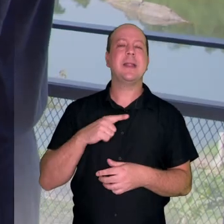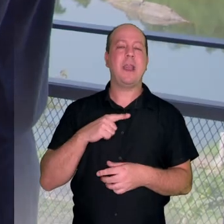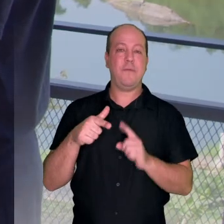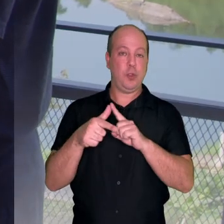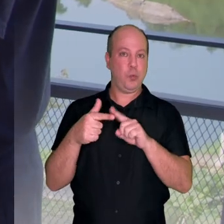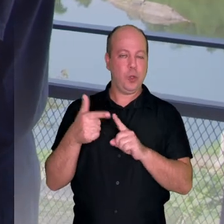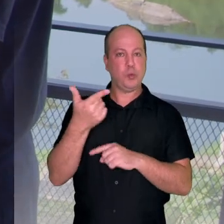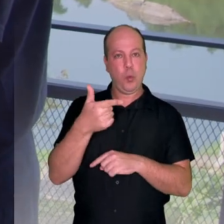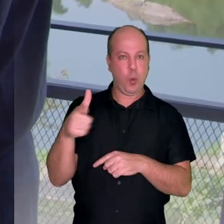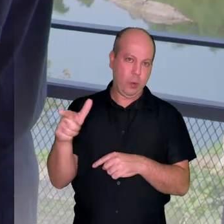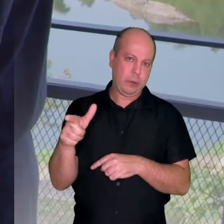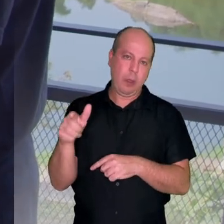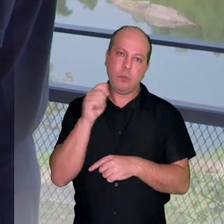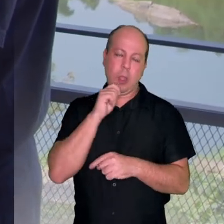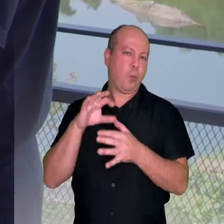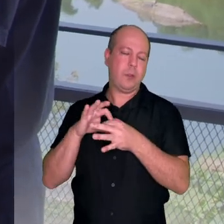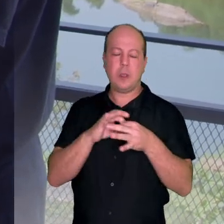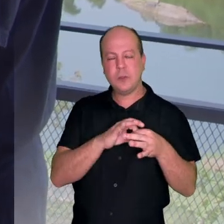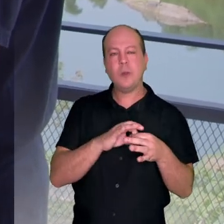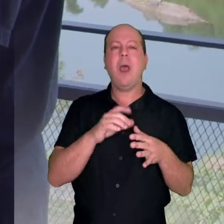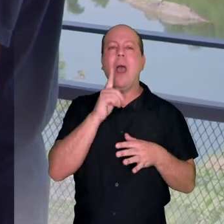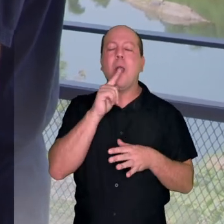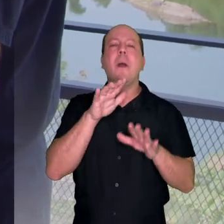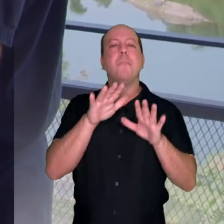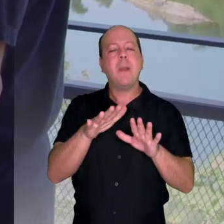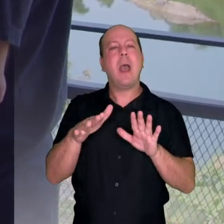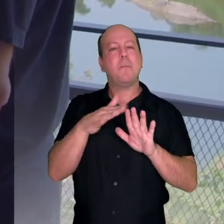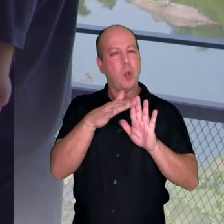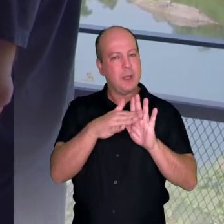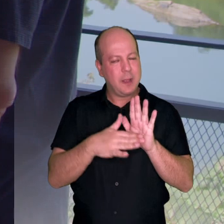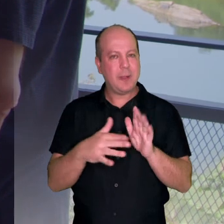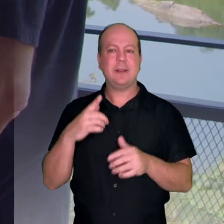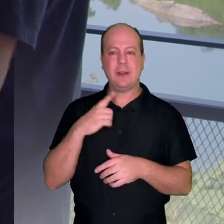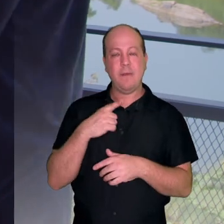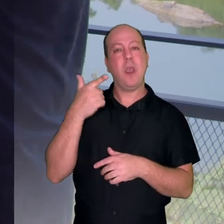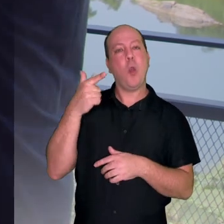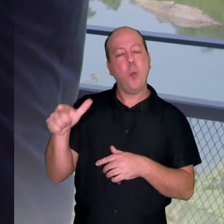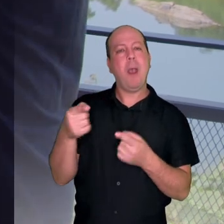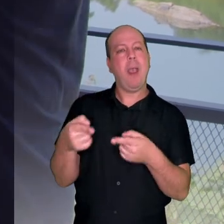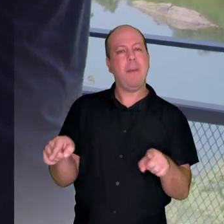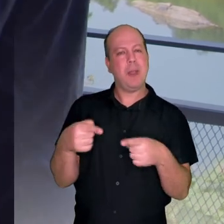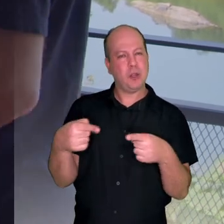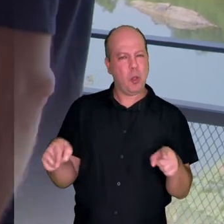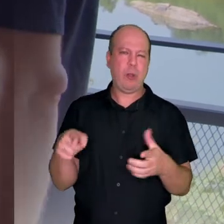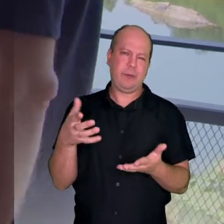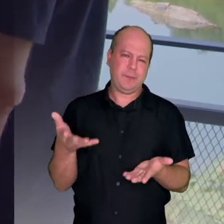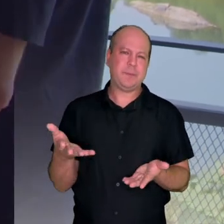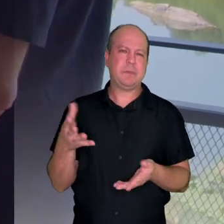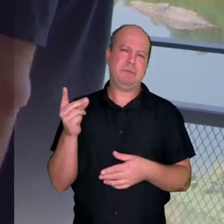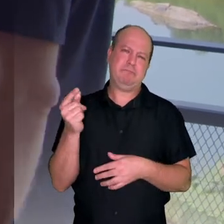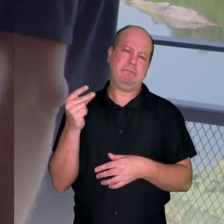Você teve 2 outras obras que aí não estavam no contexto das águas, mas que você trouxe para o programa. Uma de um repertório que